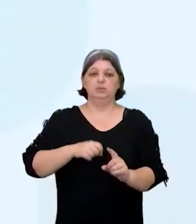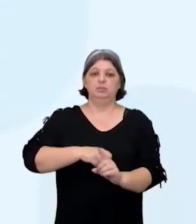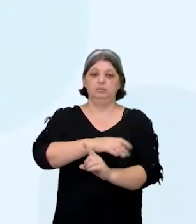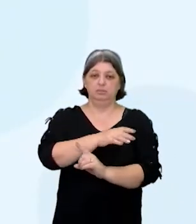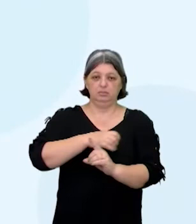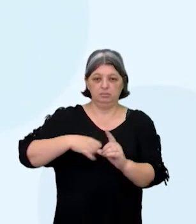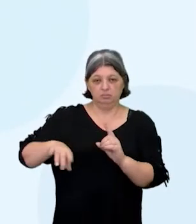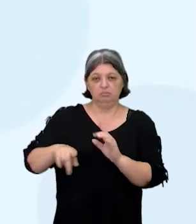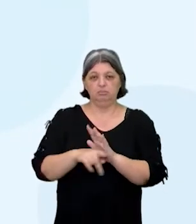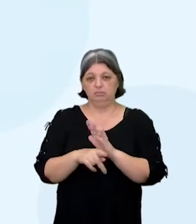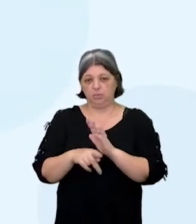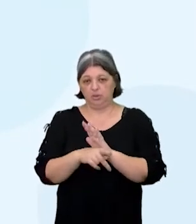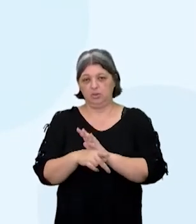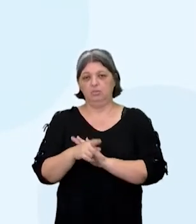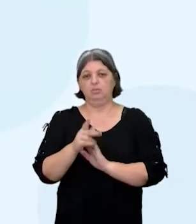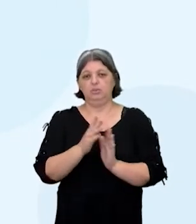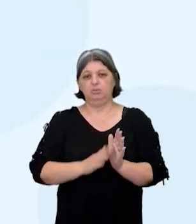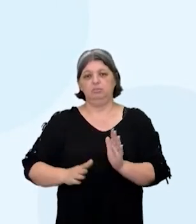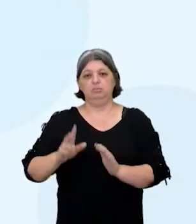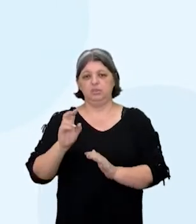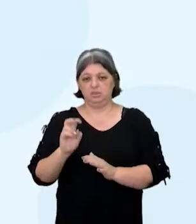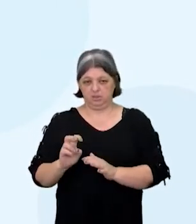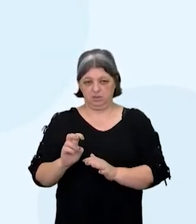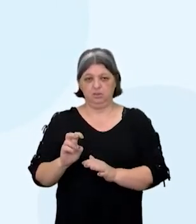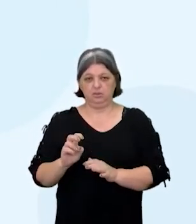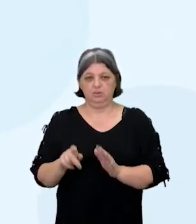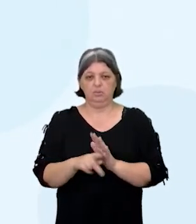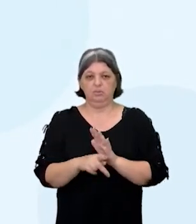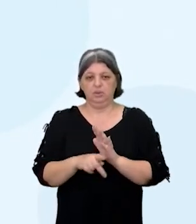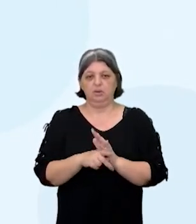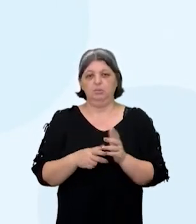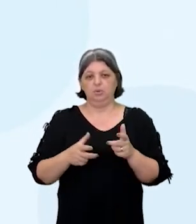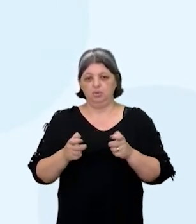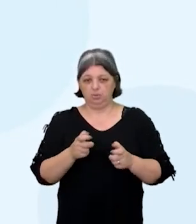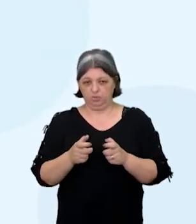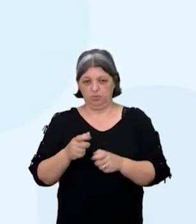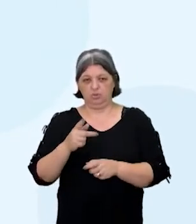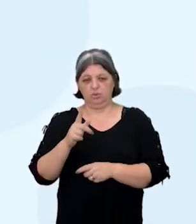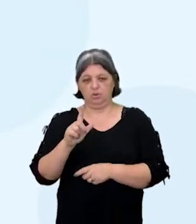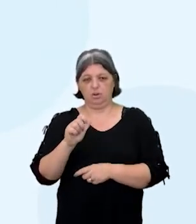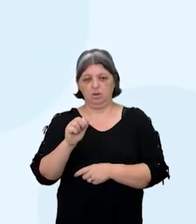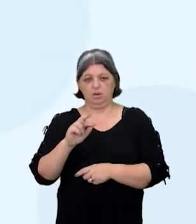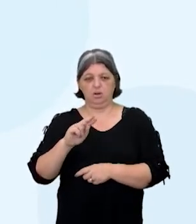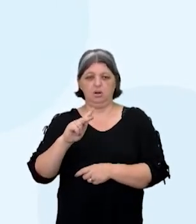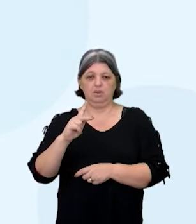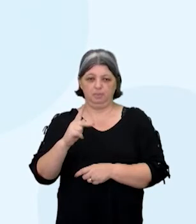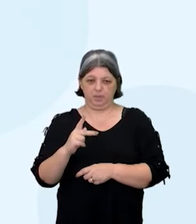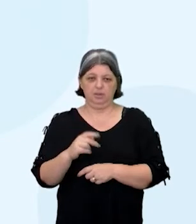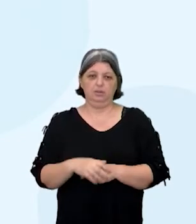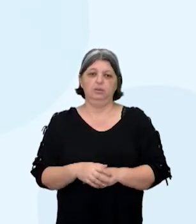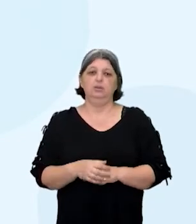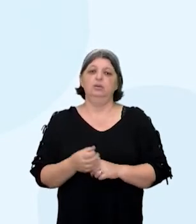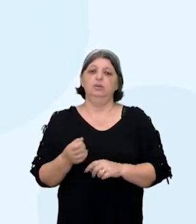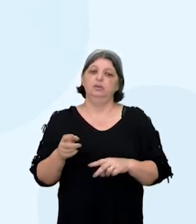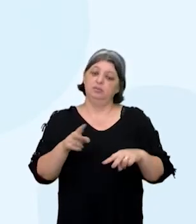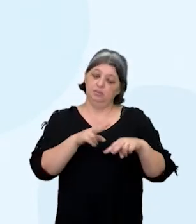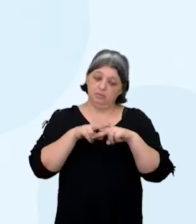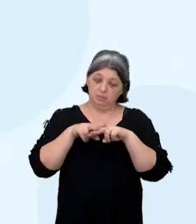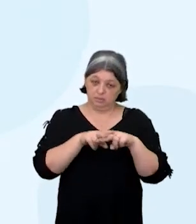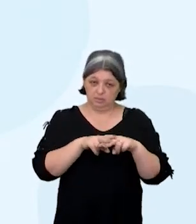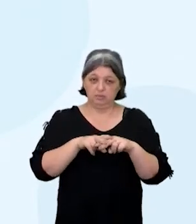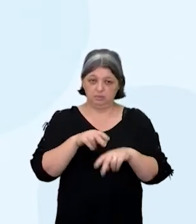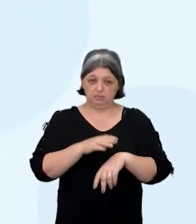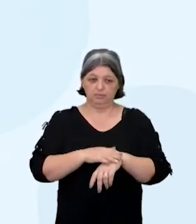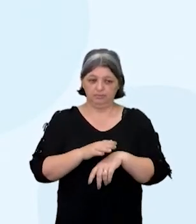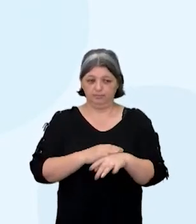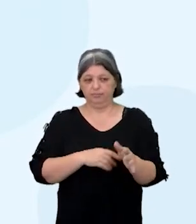tá certo? No que tange ao LARP, vai ser muito importante. Retomar essa temática do LARP, se necessário, aí na questão da pesquisa,